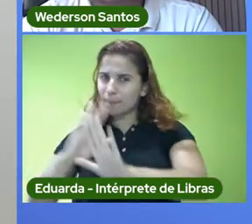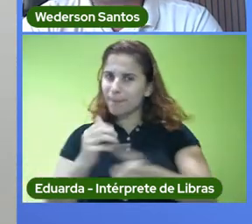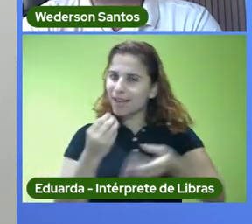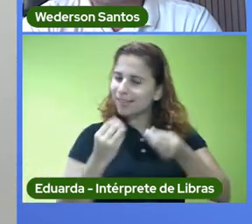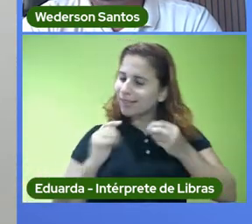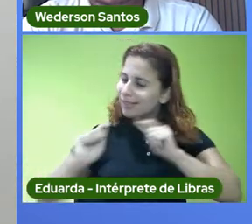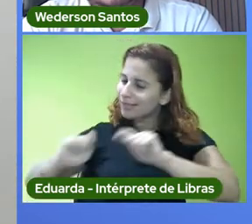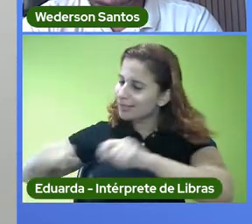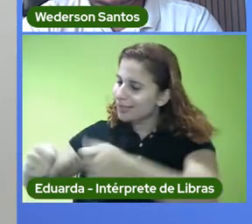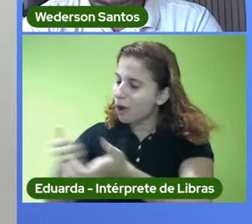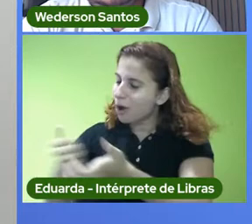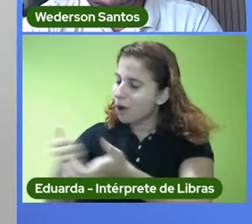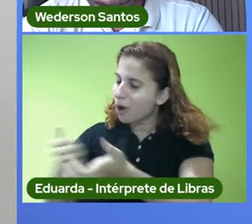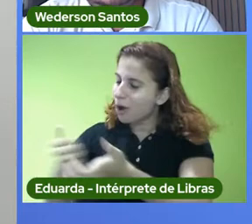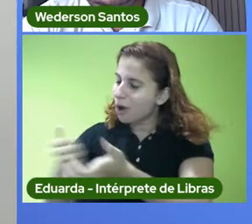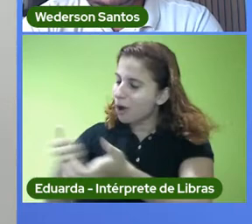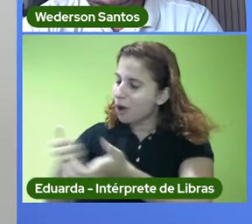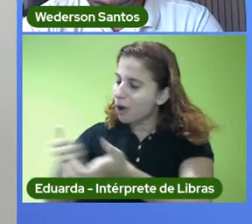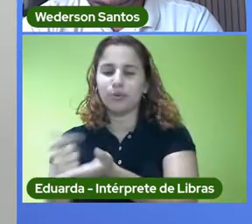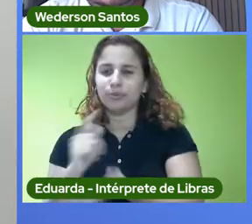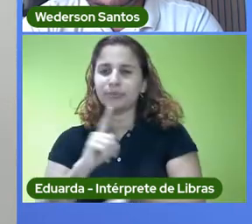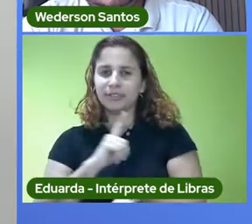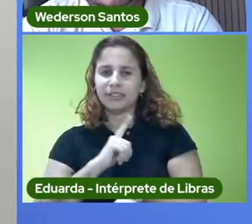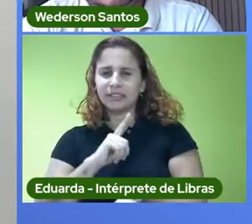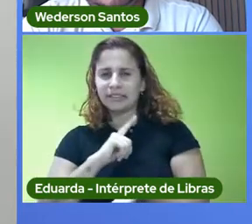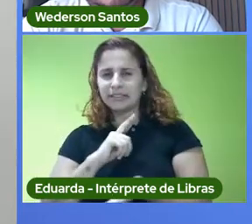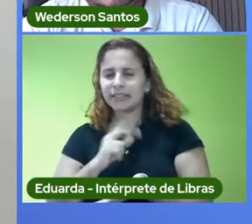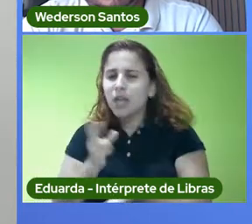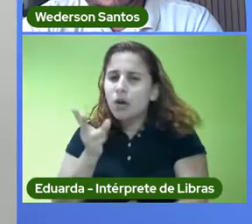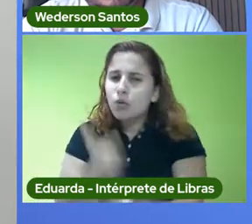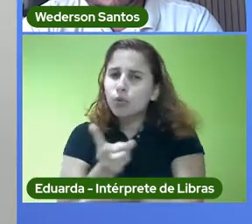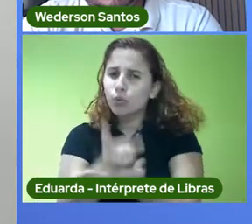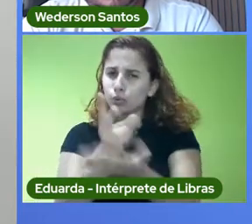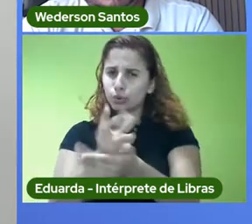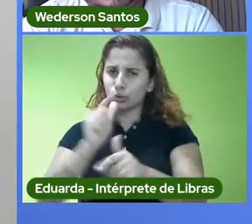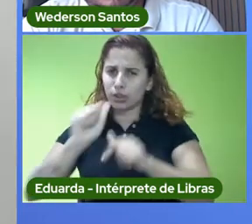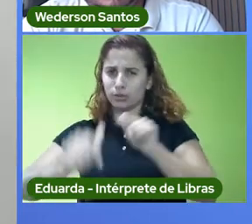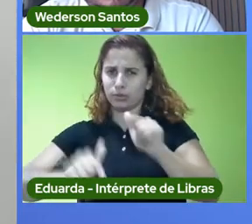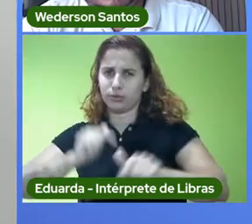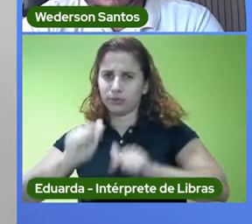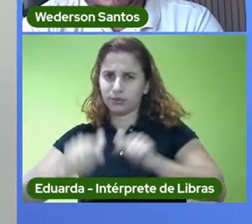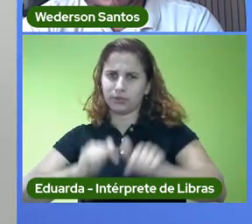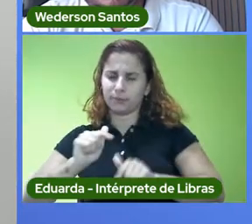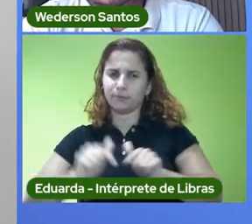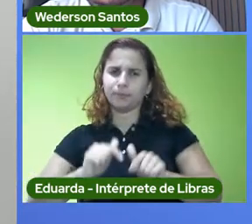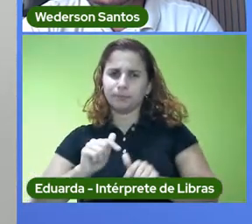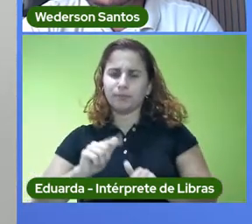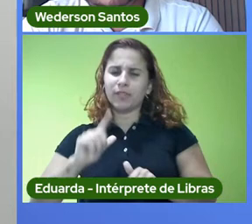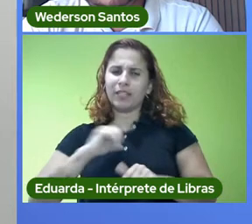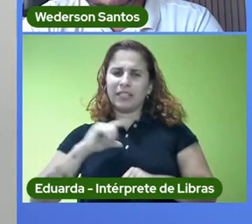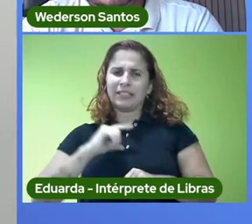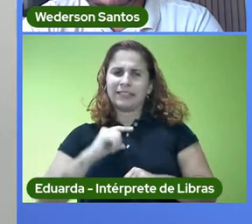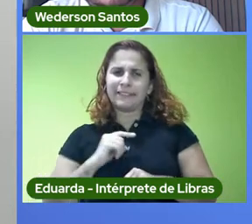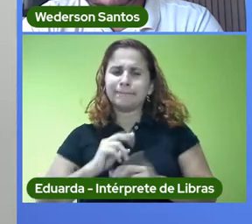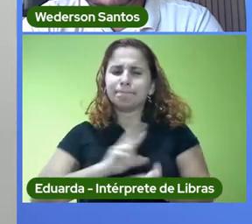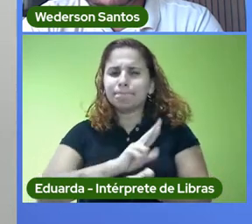mas sobretudo numa lógica de tentar interferir aí junto ao mercado e às